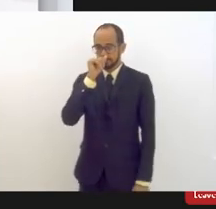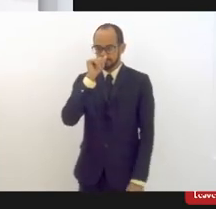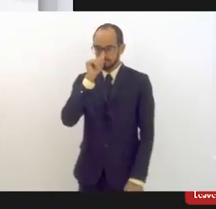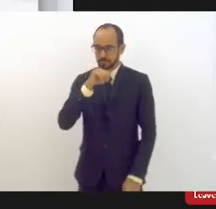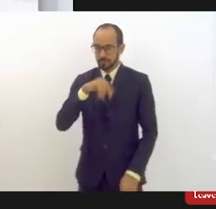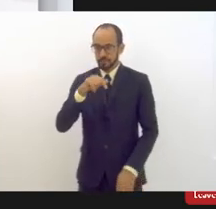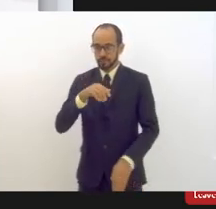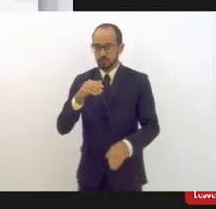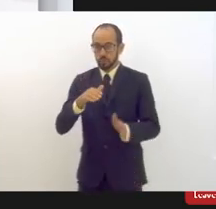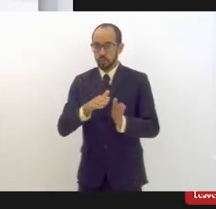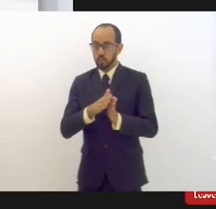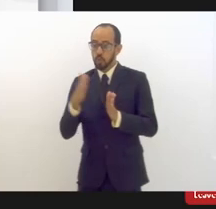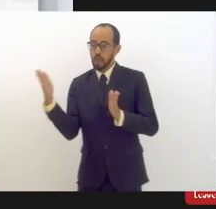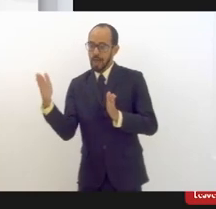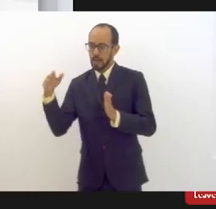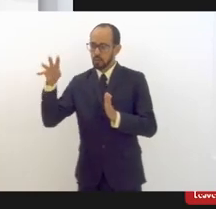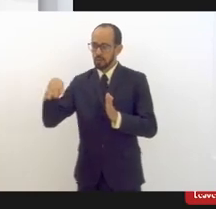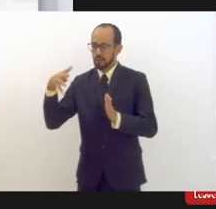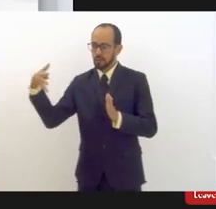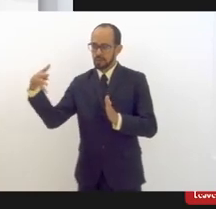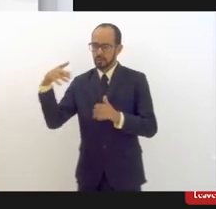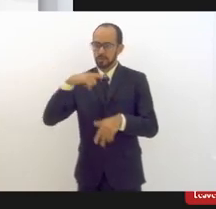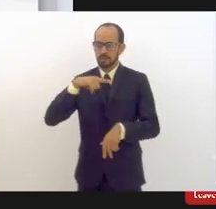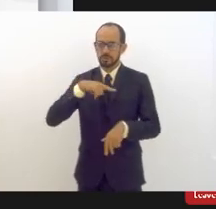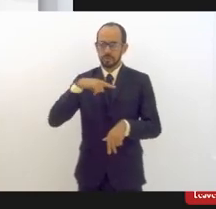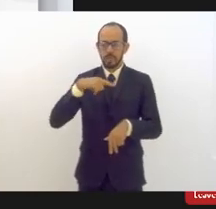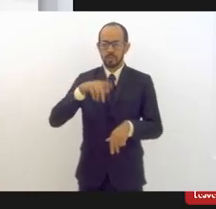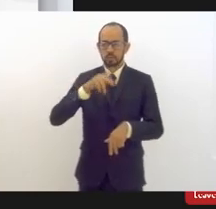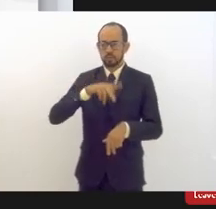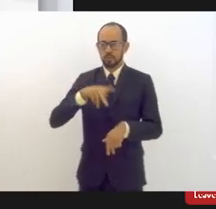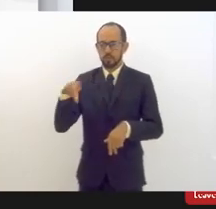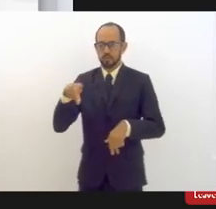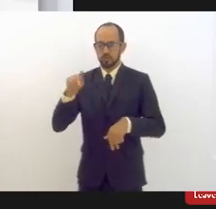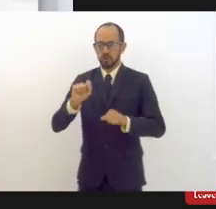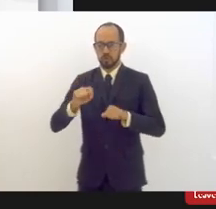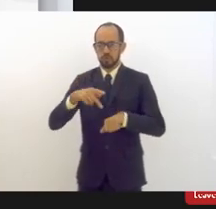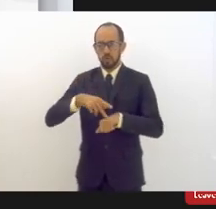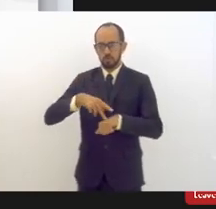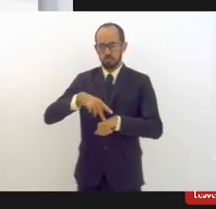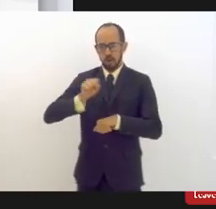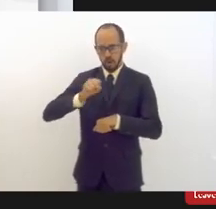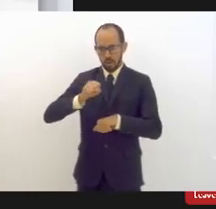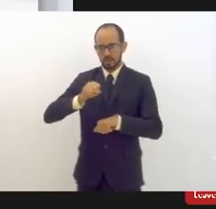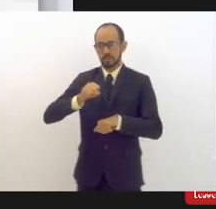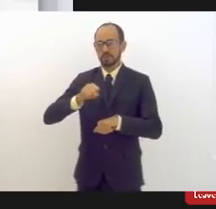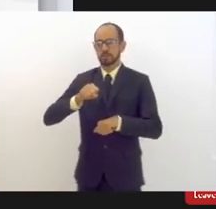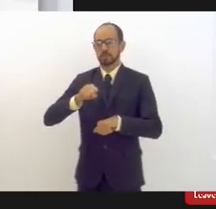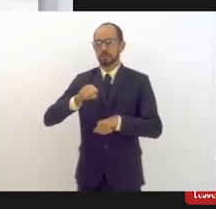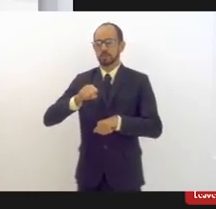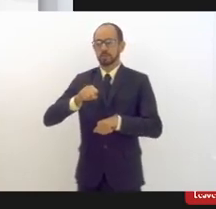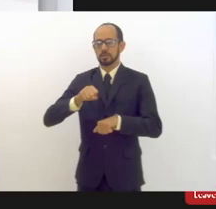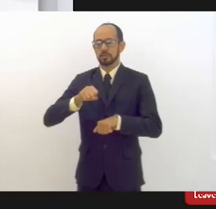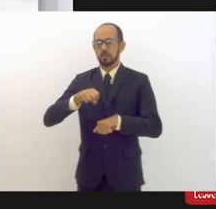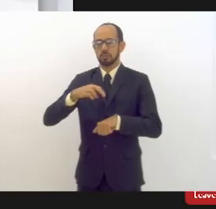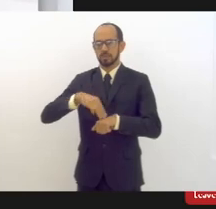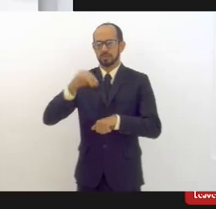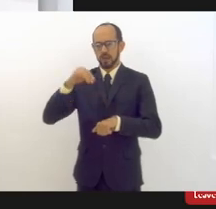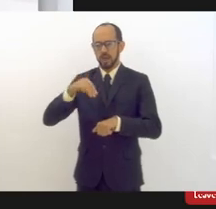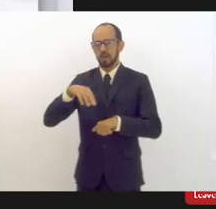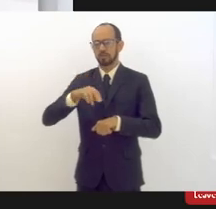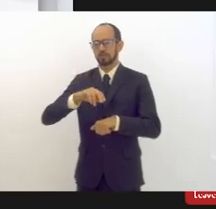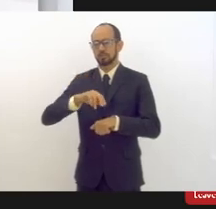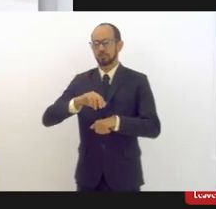No quadro ao lado, nós temos os docentes por título, né, pós-graduação lá do estricto senso.